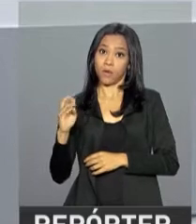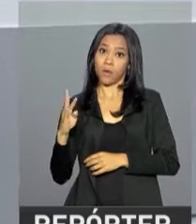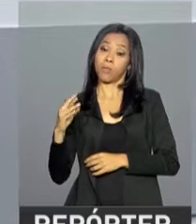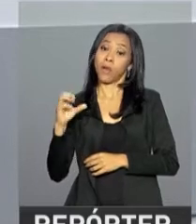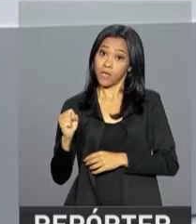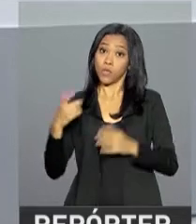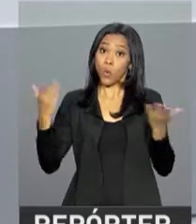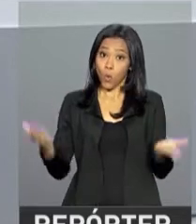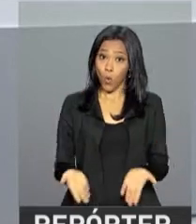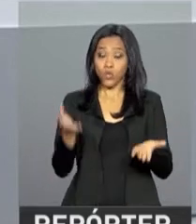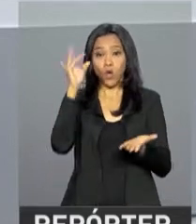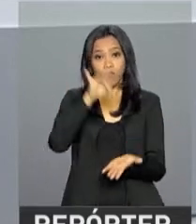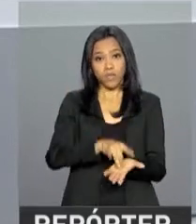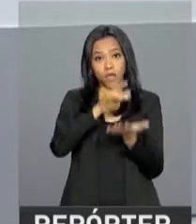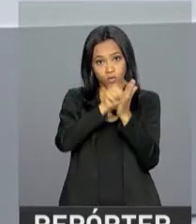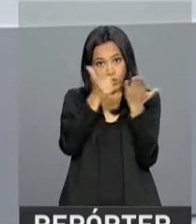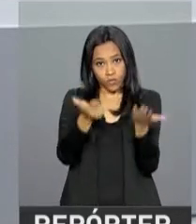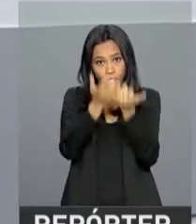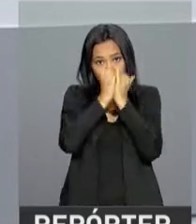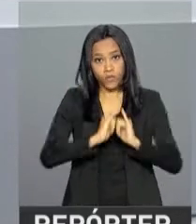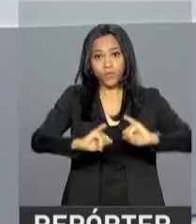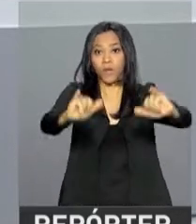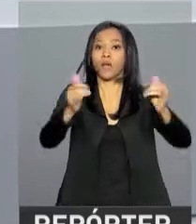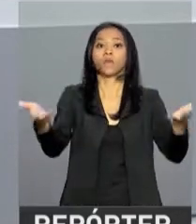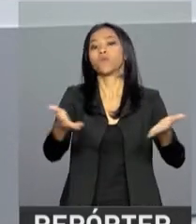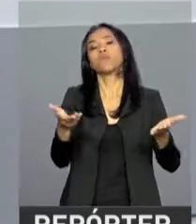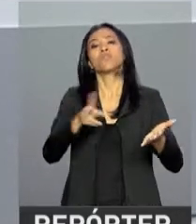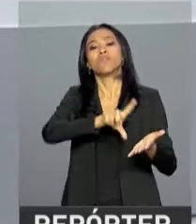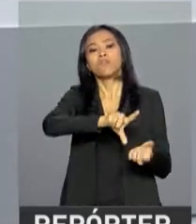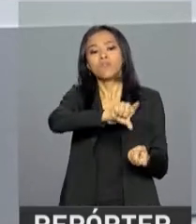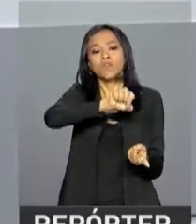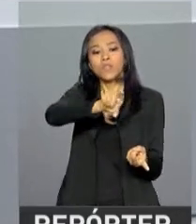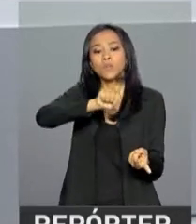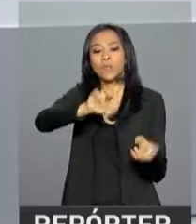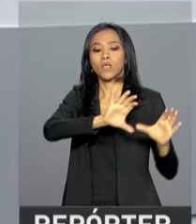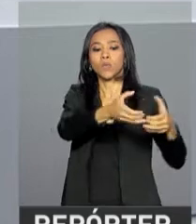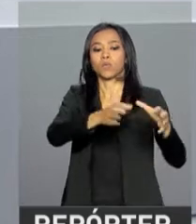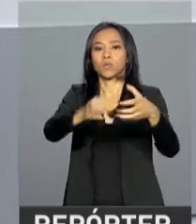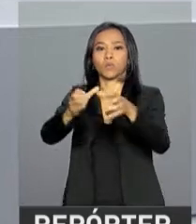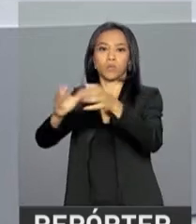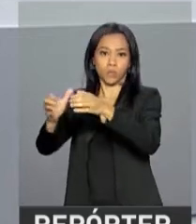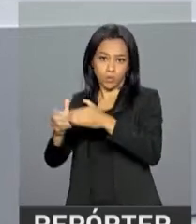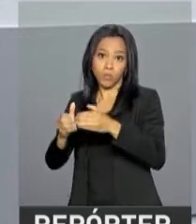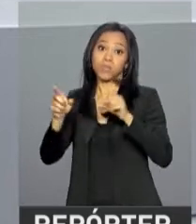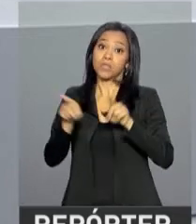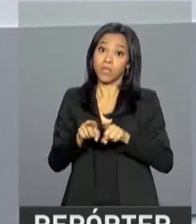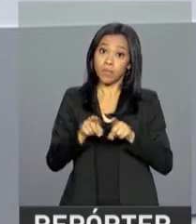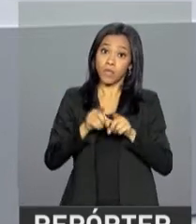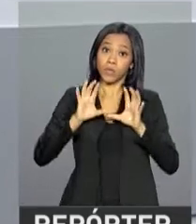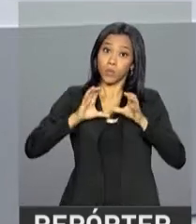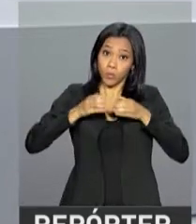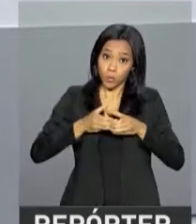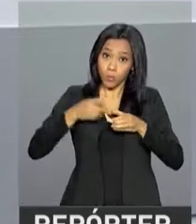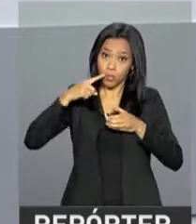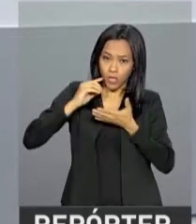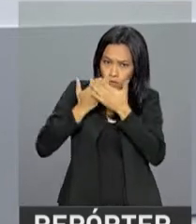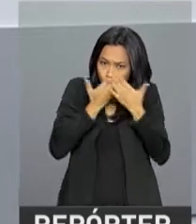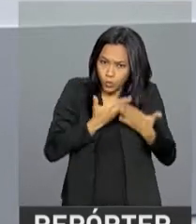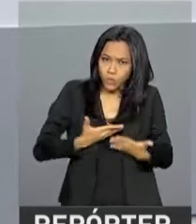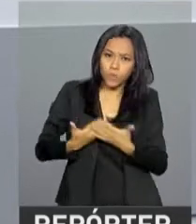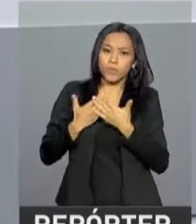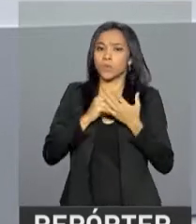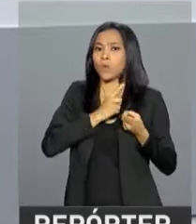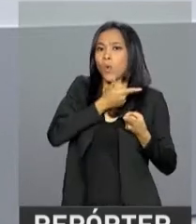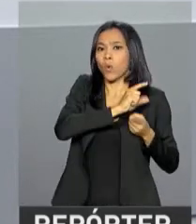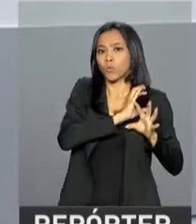união de acordo com o texto serão instituídos os comitês de liderança e executivo além de um grupo para modelagem de estudos um